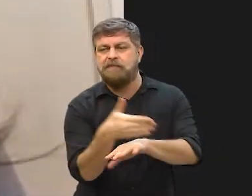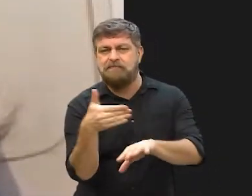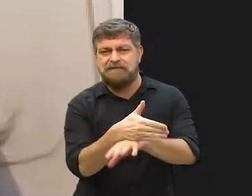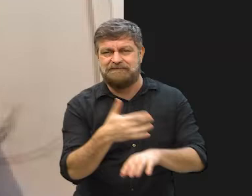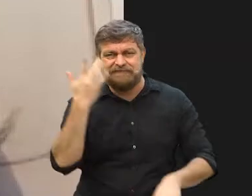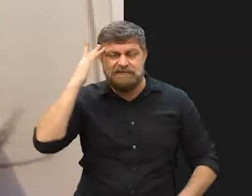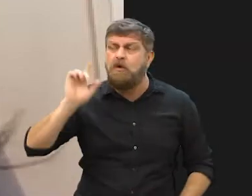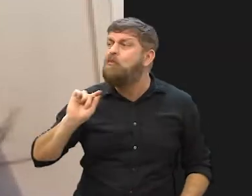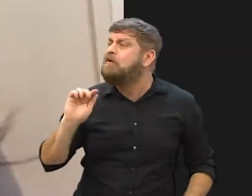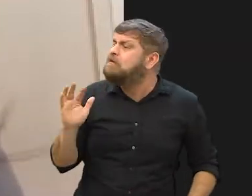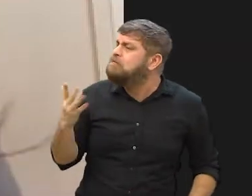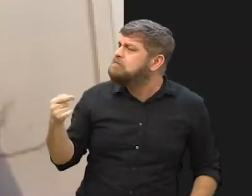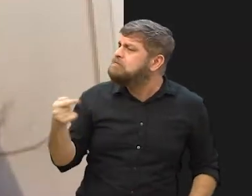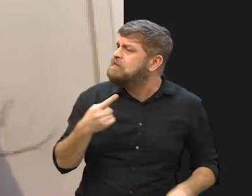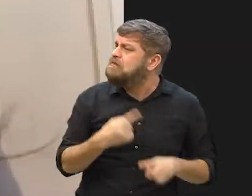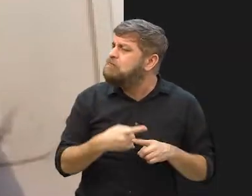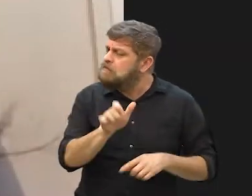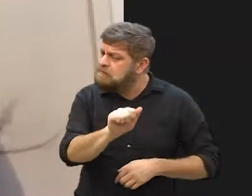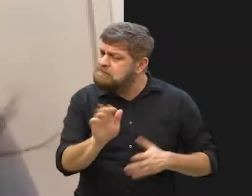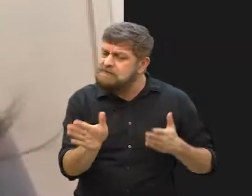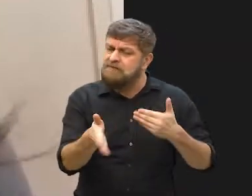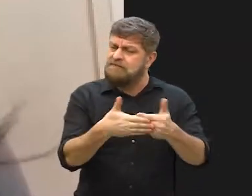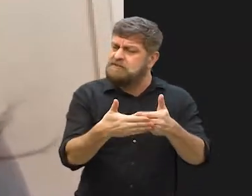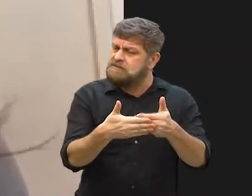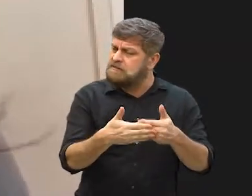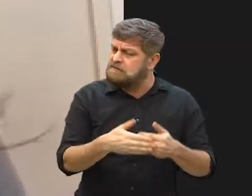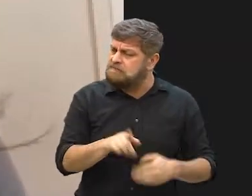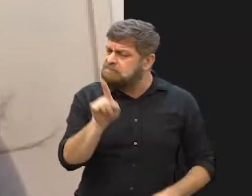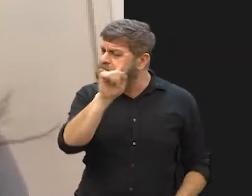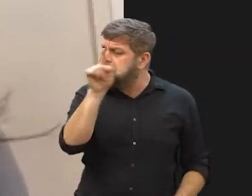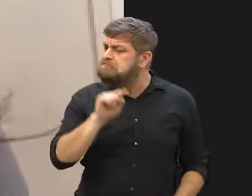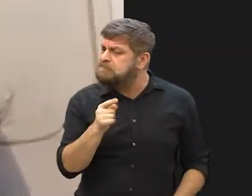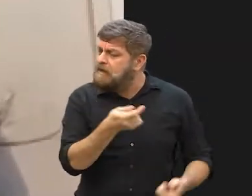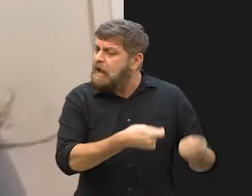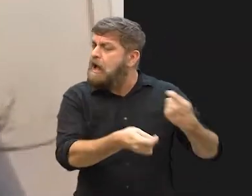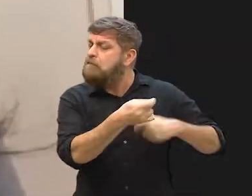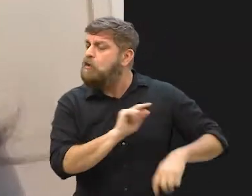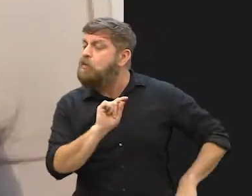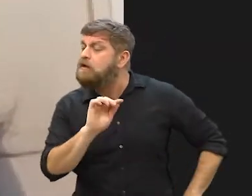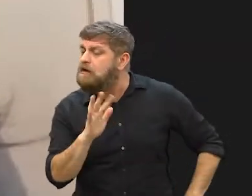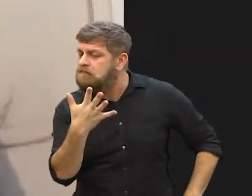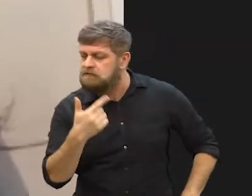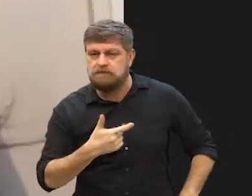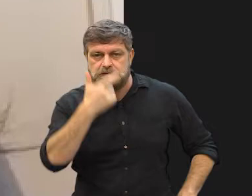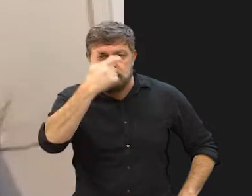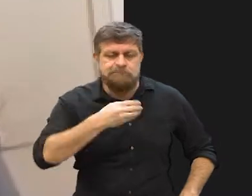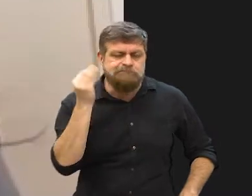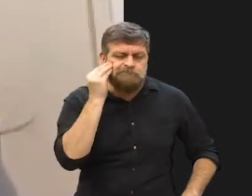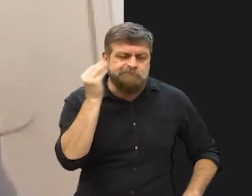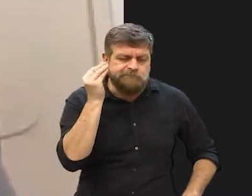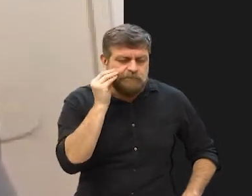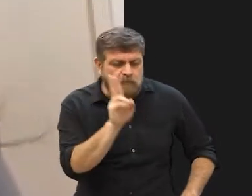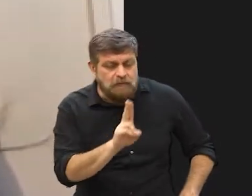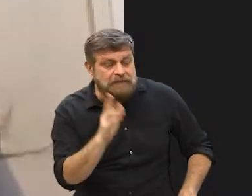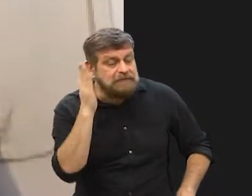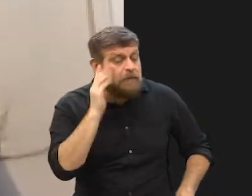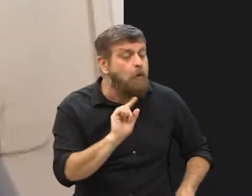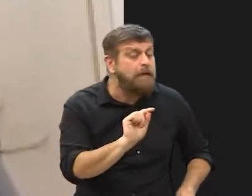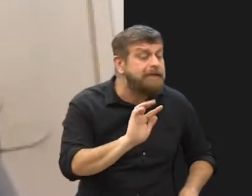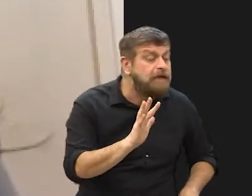sabia o que estava acontecendo dentro da associação, na parte administrativa. E aí, a gente tentando, como usuário, saber o que